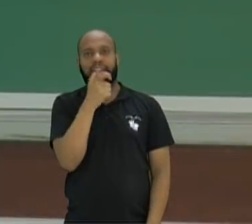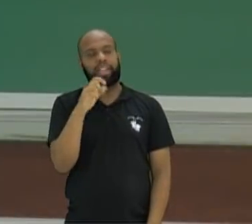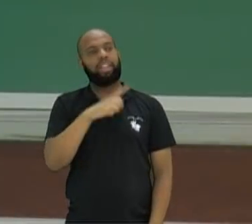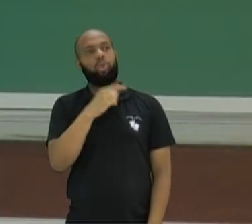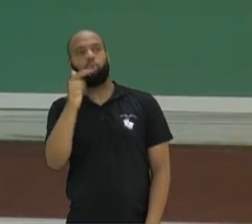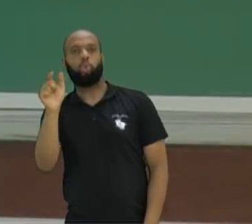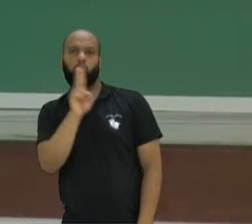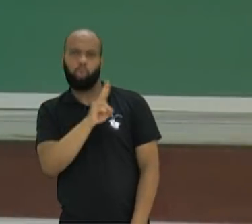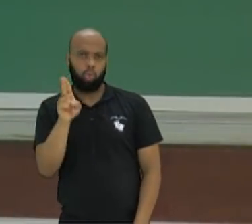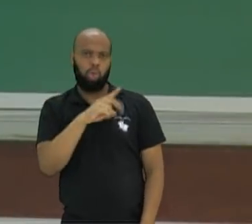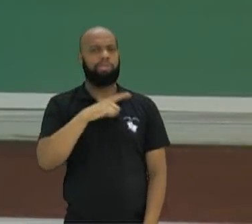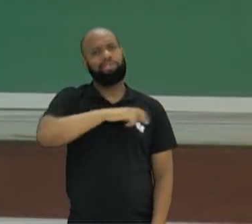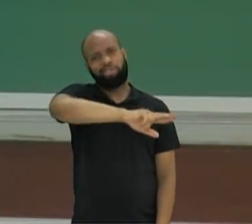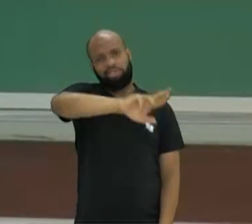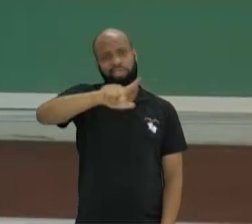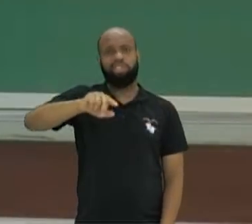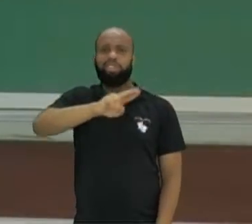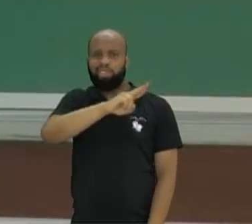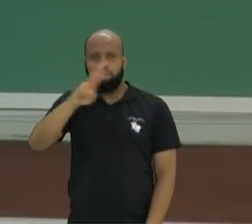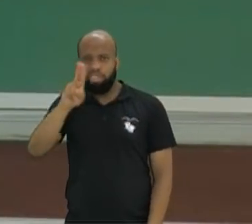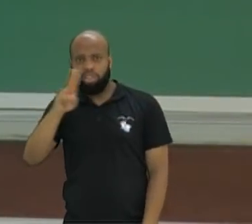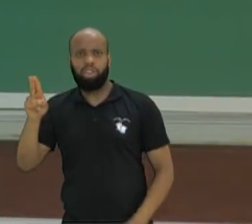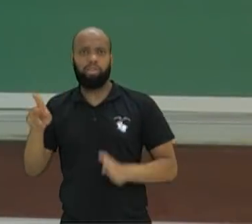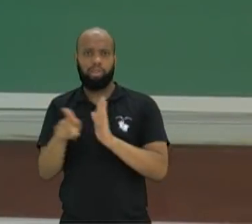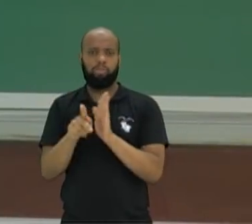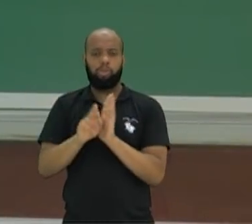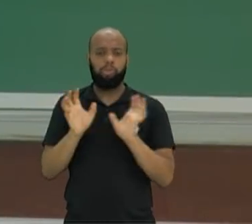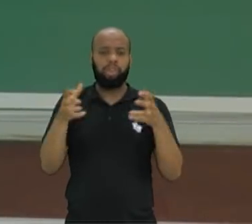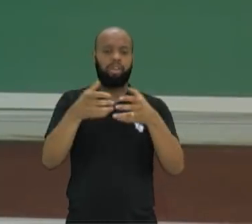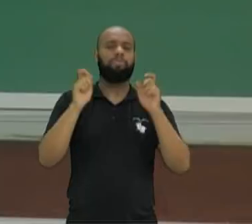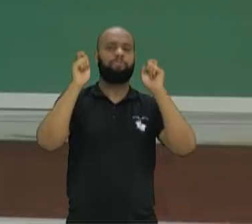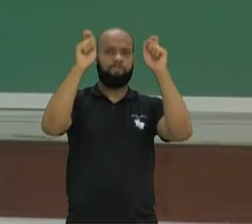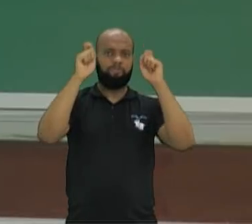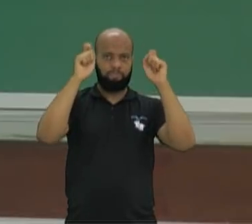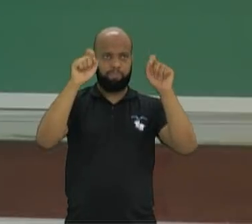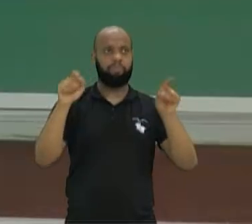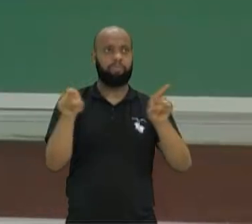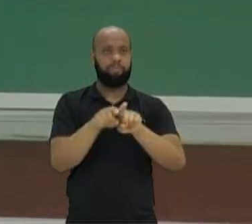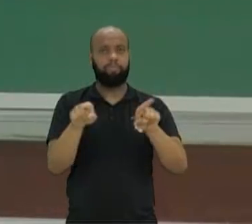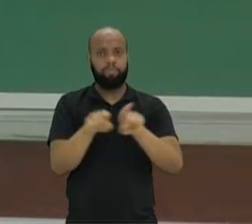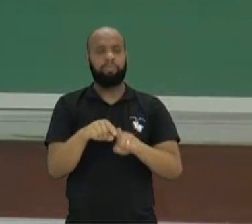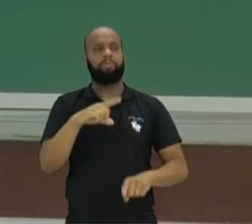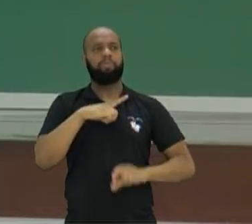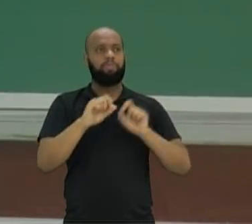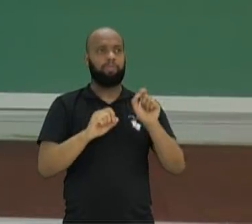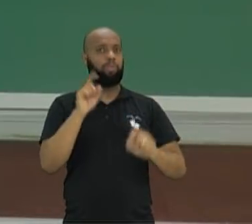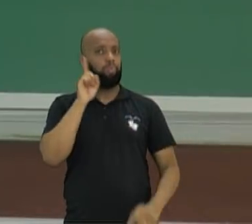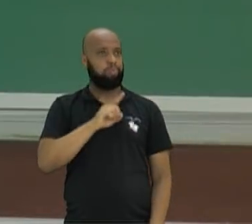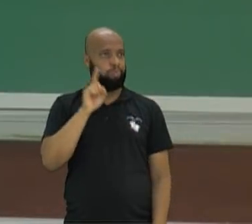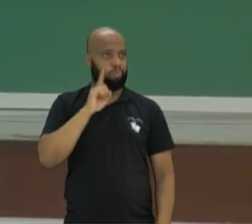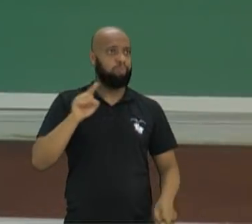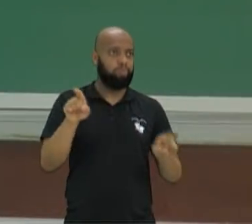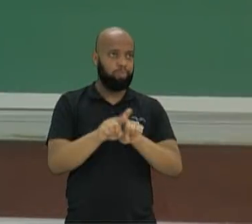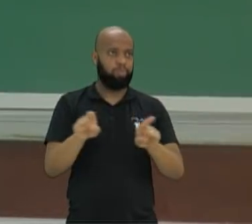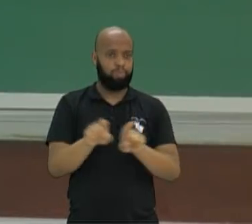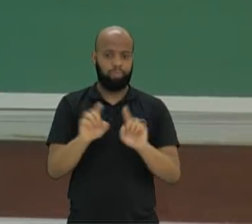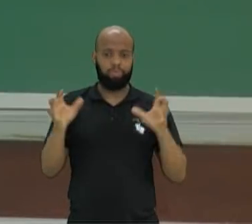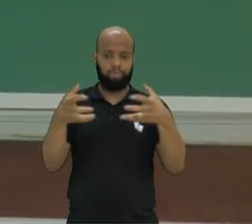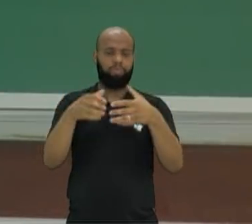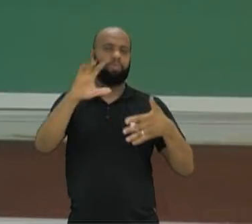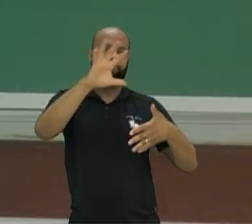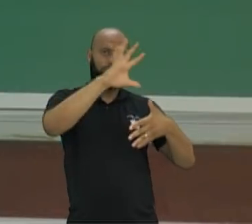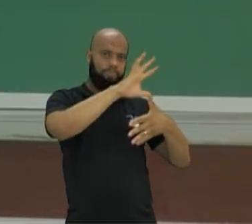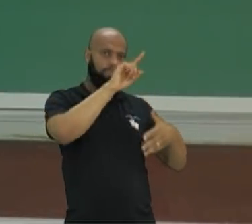puritanos, né, puritanos na Inglaterra e também nos Estados Unidos, na colônia